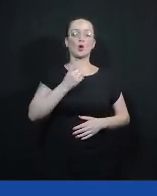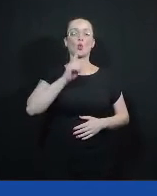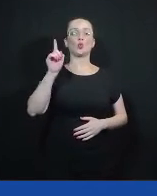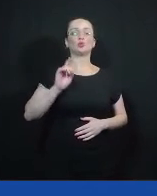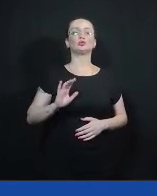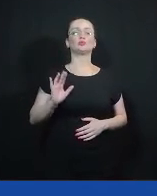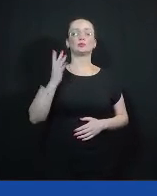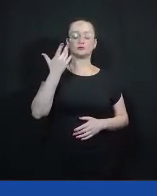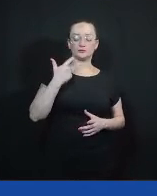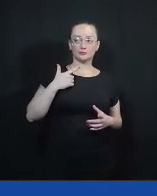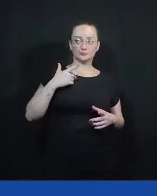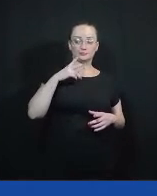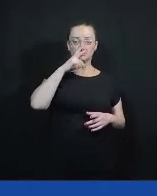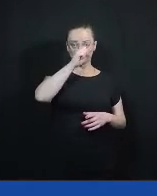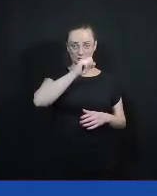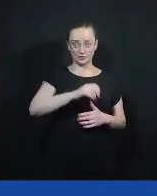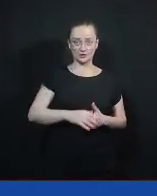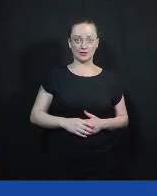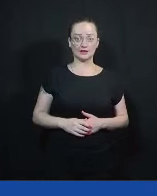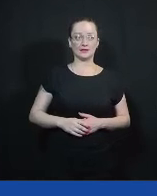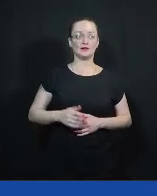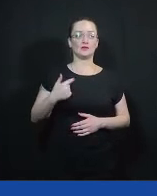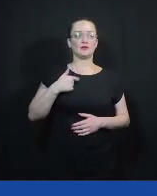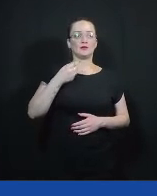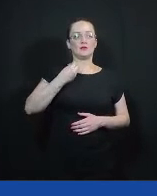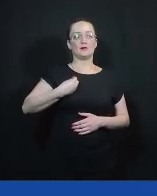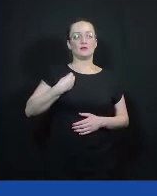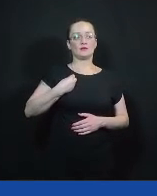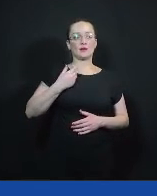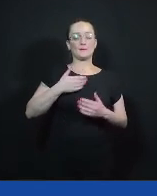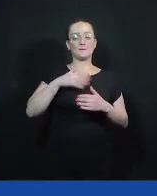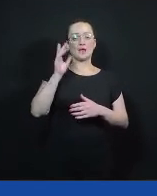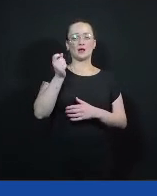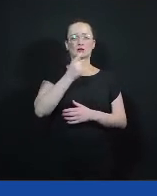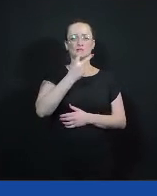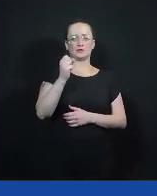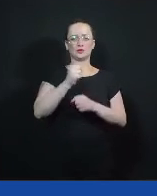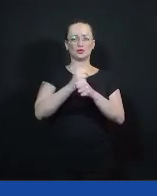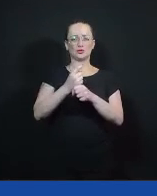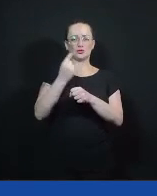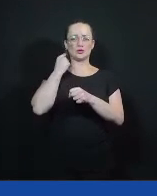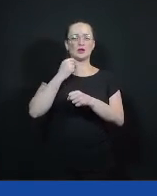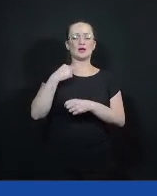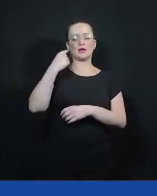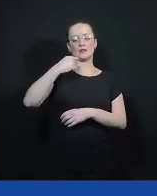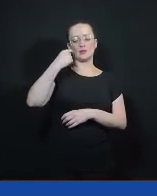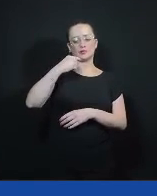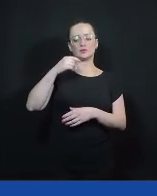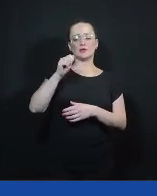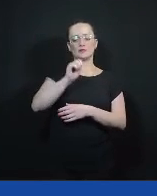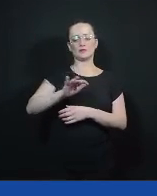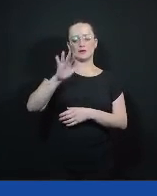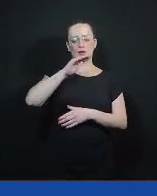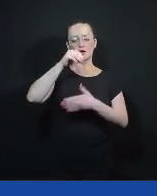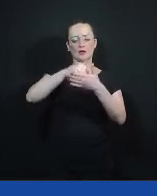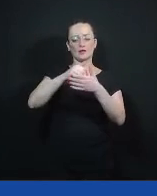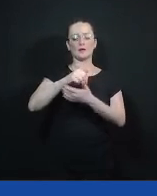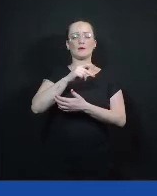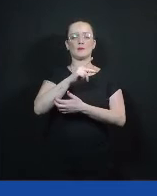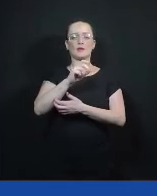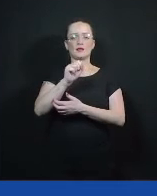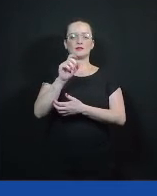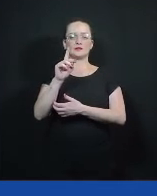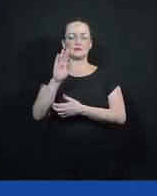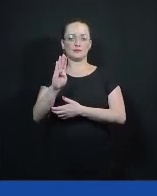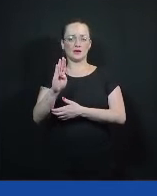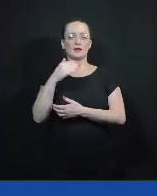caso expressivo disso que a gente viveu foi há mais de 20 anos, uma deputada federal eleita pelo PSDB de Alagoas, Ceci